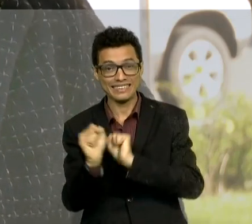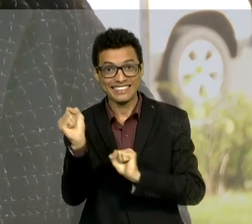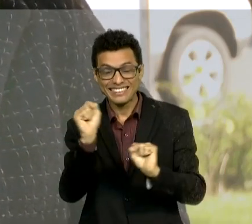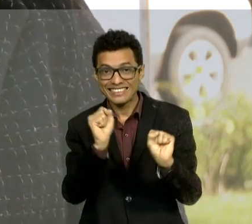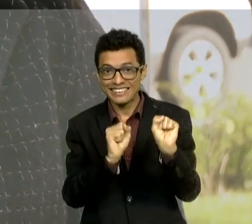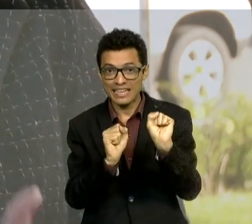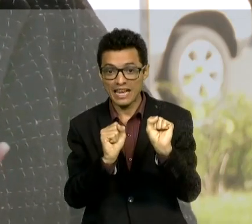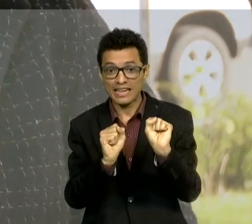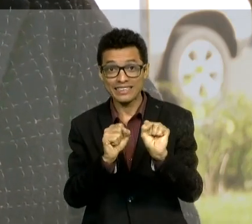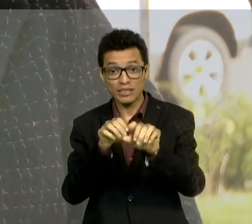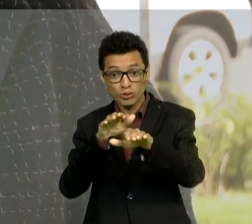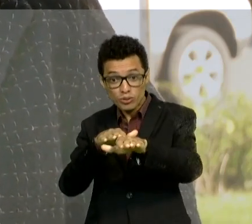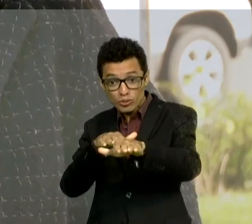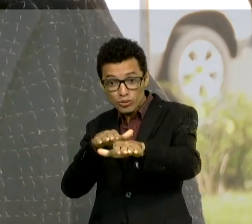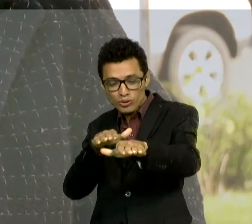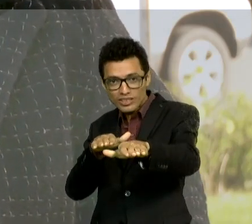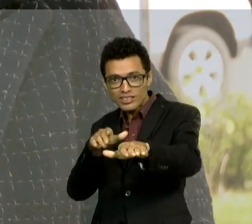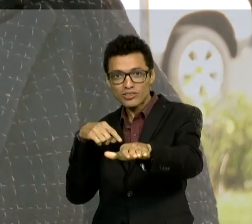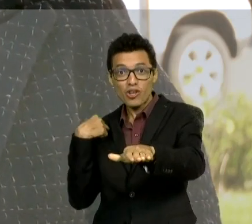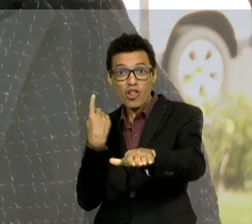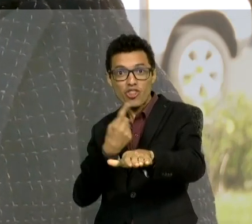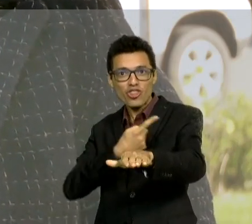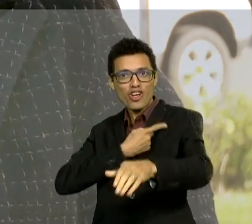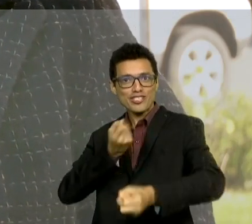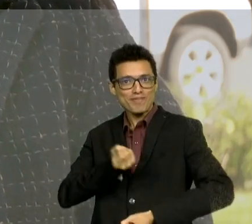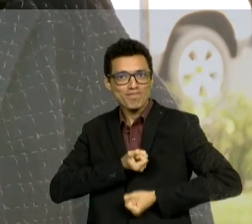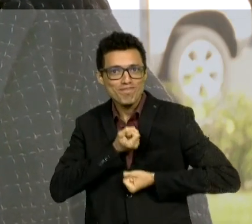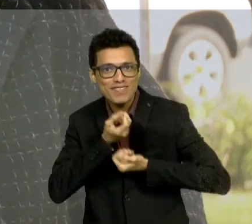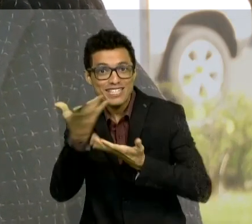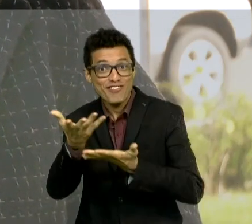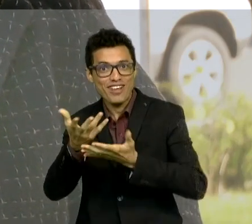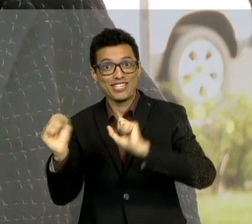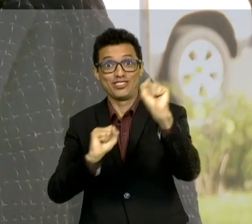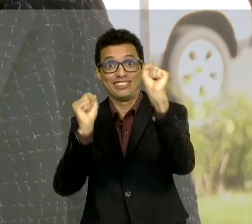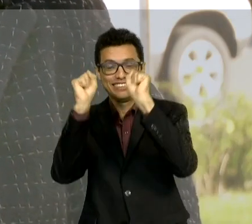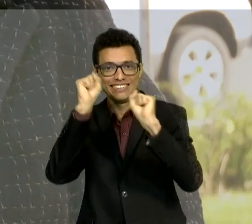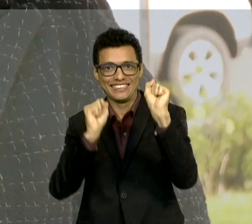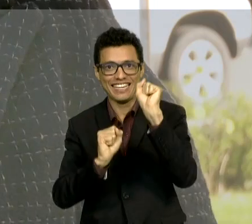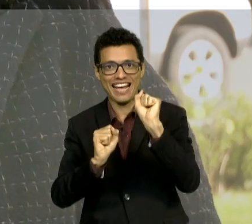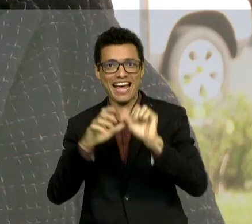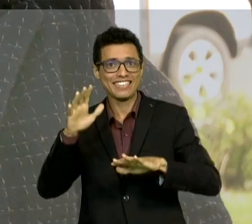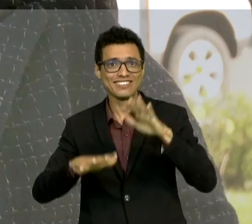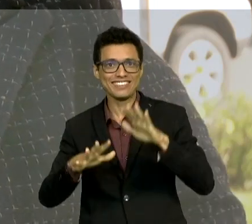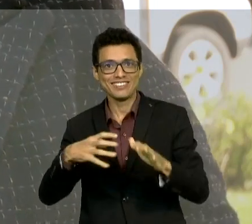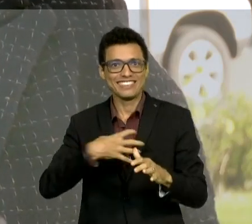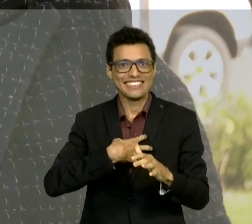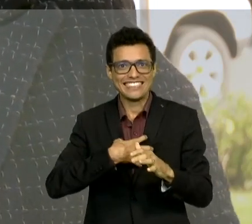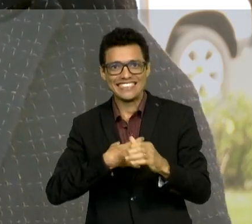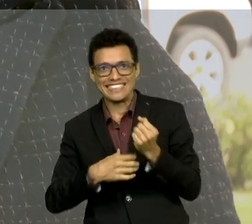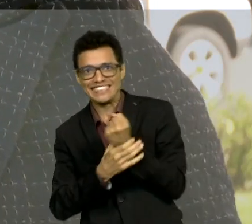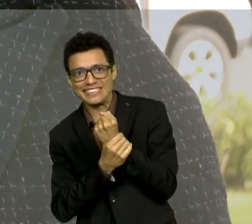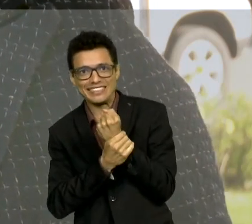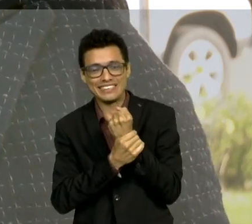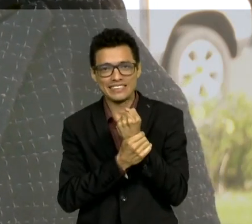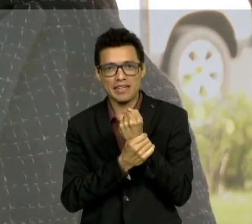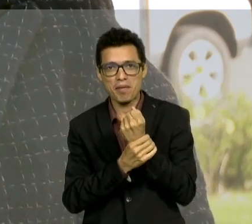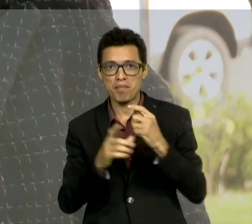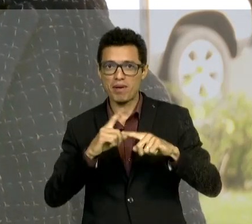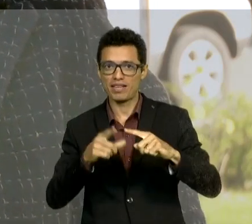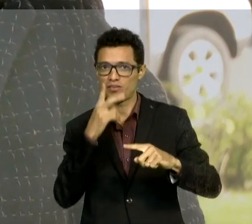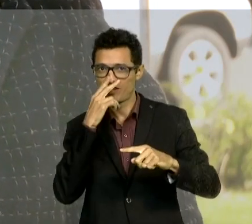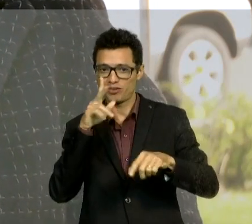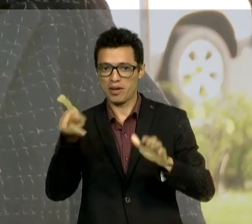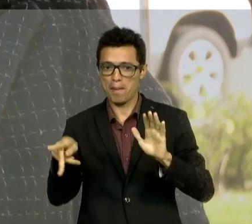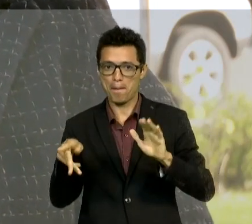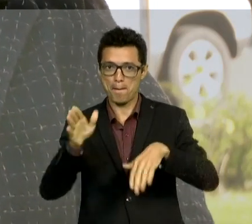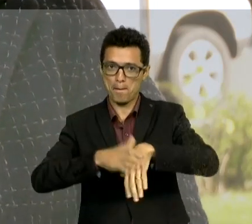o trânsito esse estresse com uma sensação de segurança que eu não sei de onde vem. Porque com certeza do maquinário do carro é que não é,